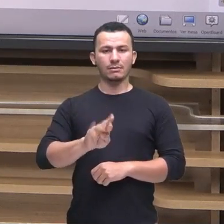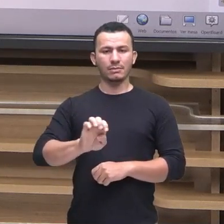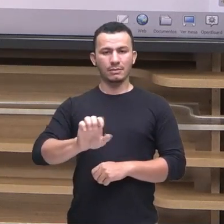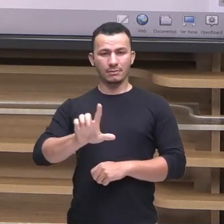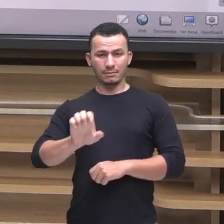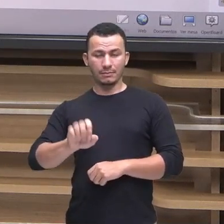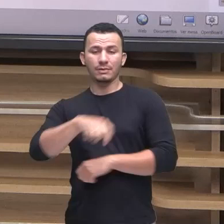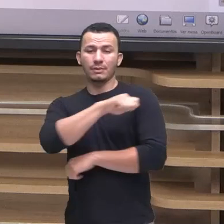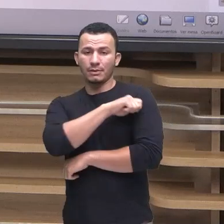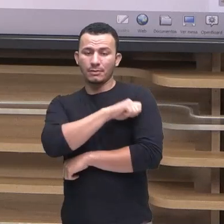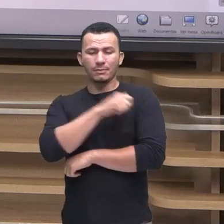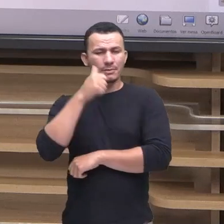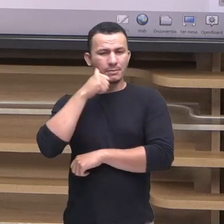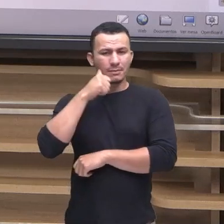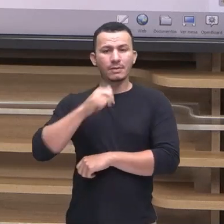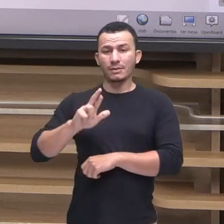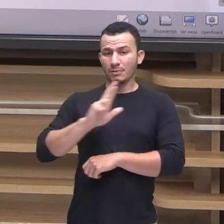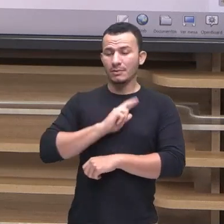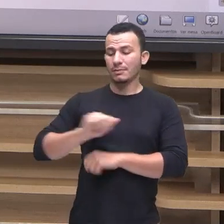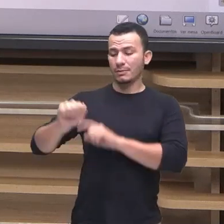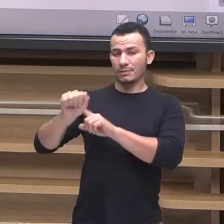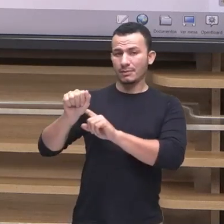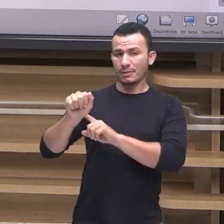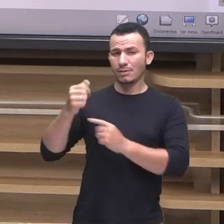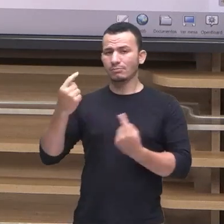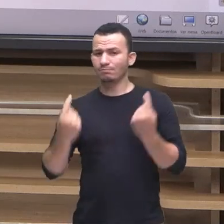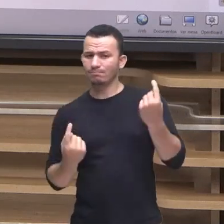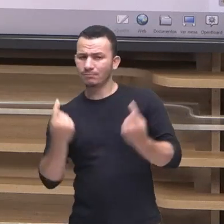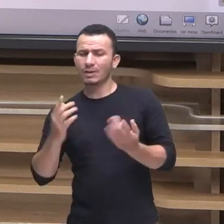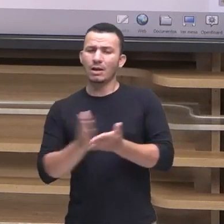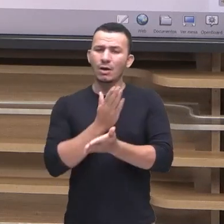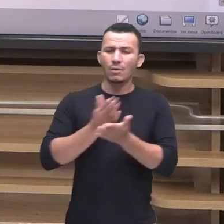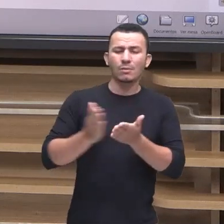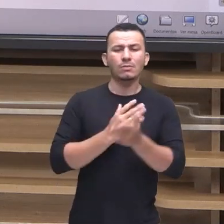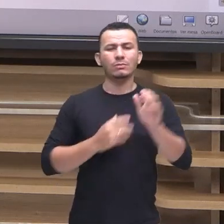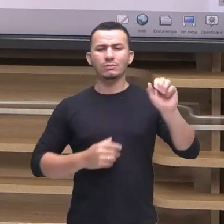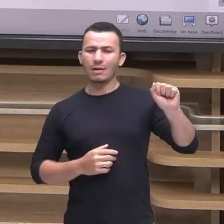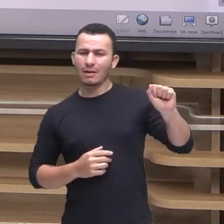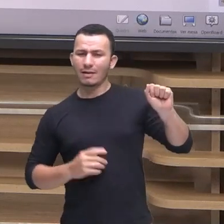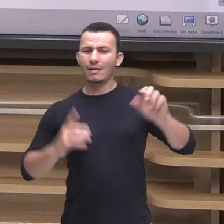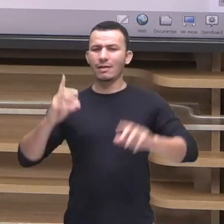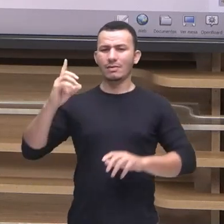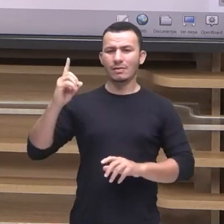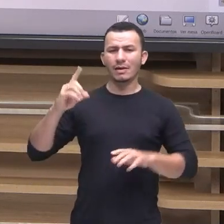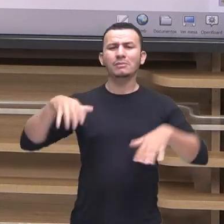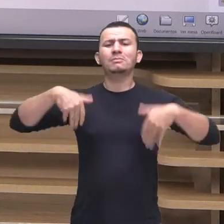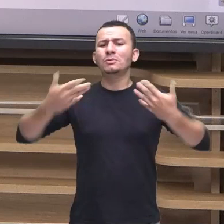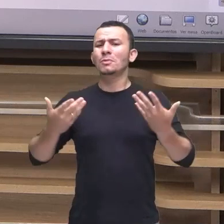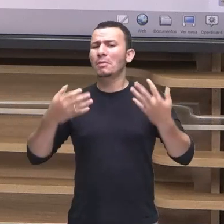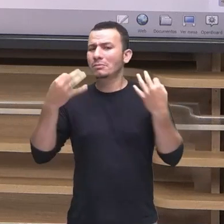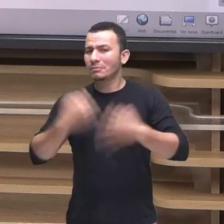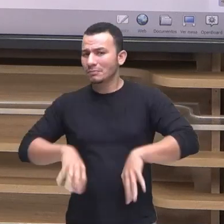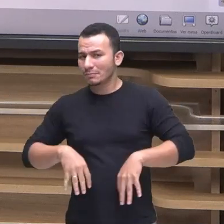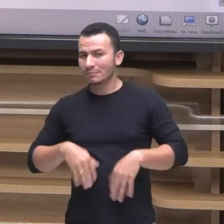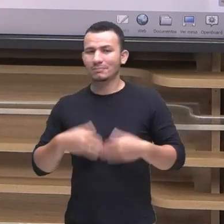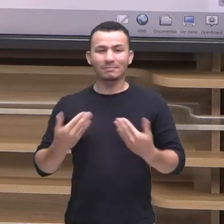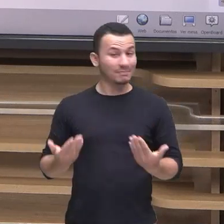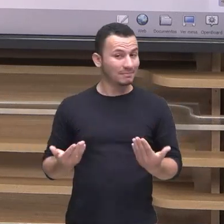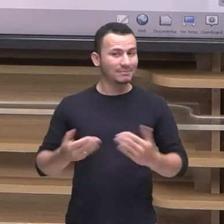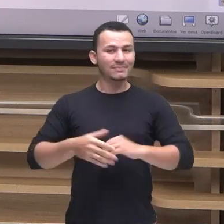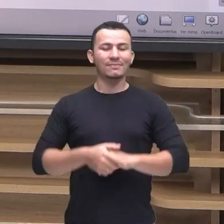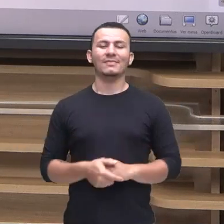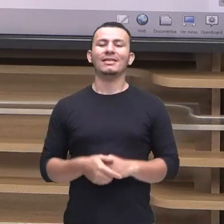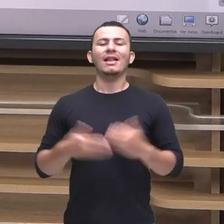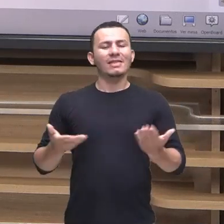é? Então, houve aí uma divergência. Alguns escolheram letra A, outros a letra D. Qual será que está certo, pessoal?